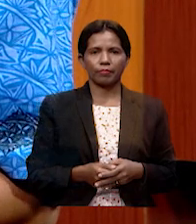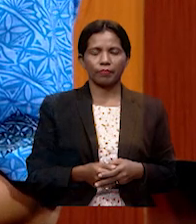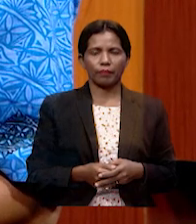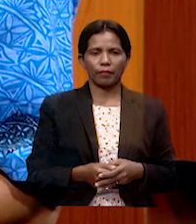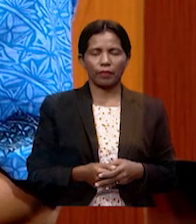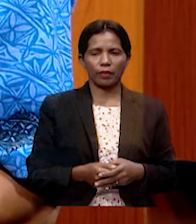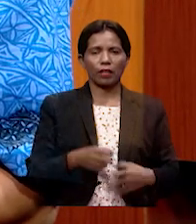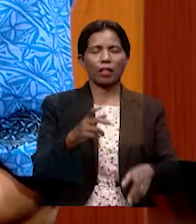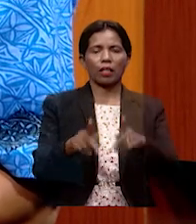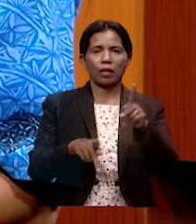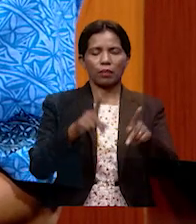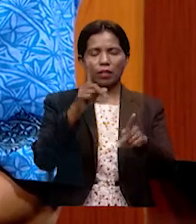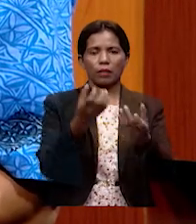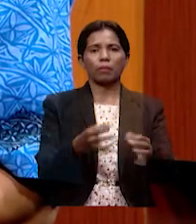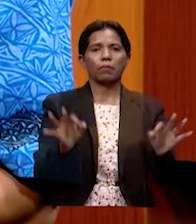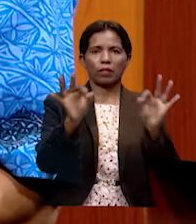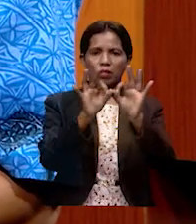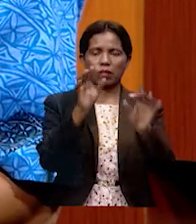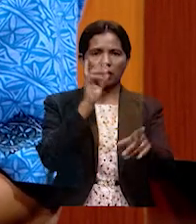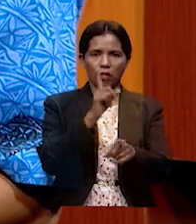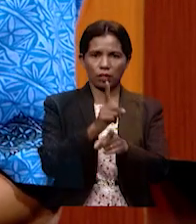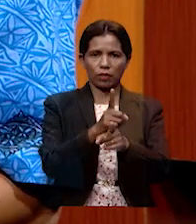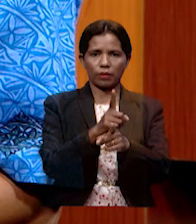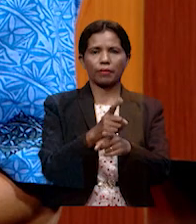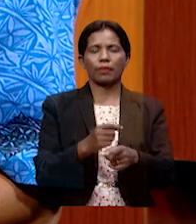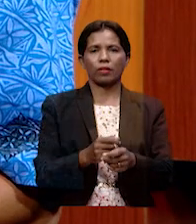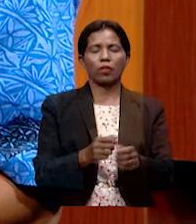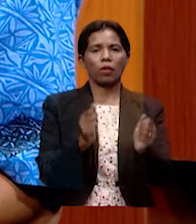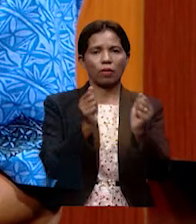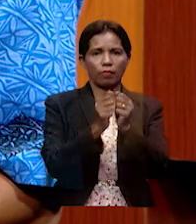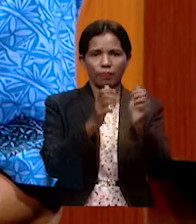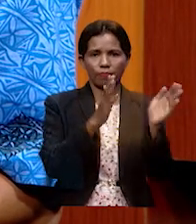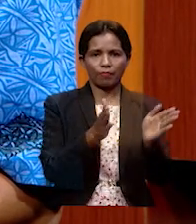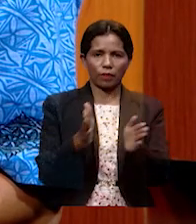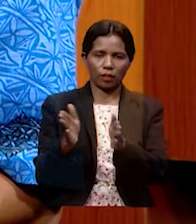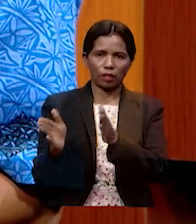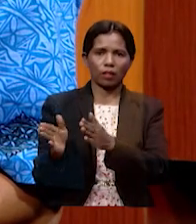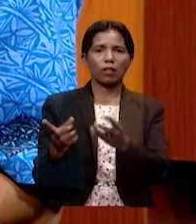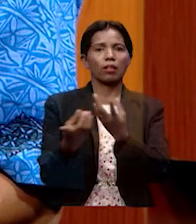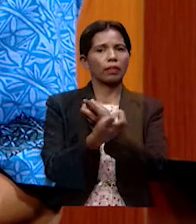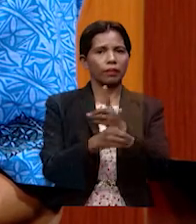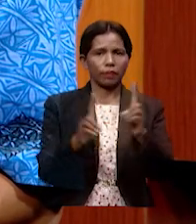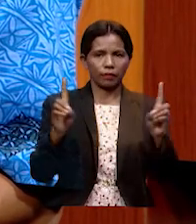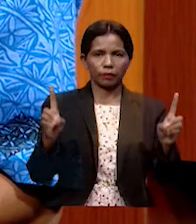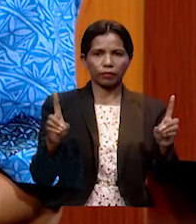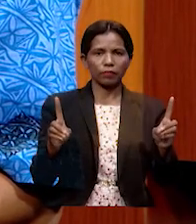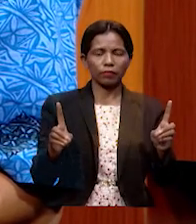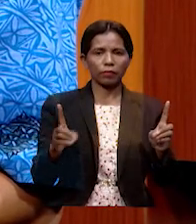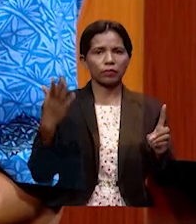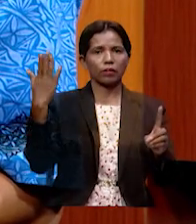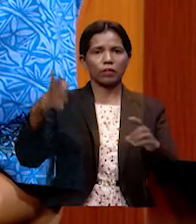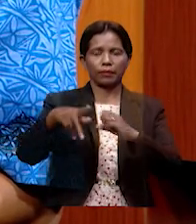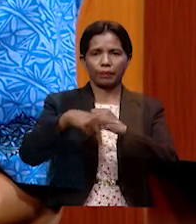elemento importante de ter, está lá. O processo de democratização e a partir